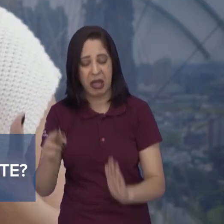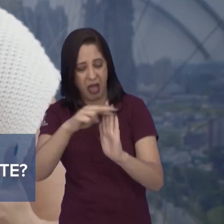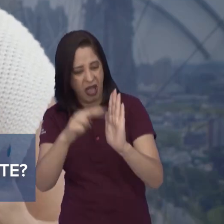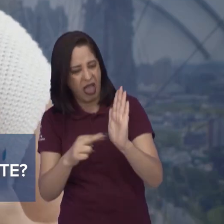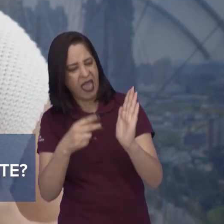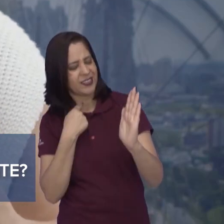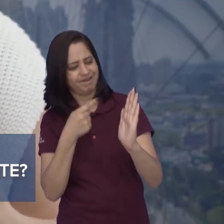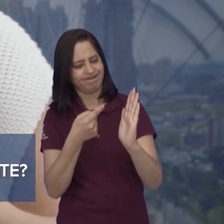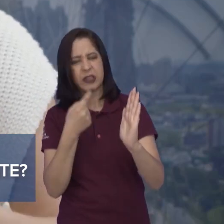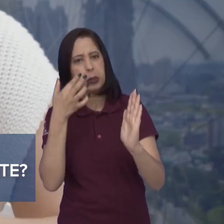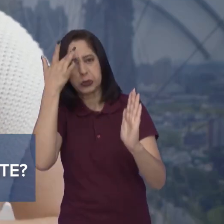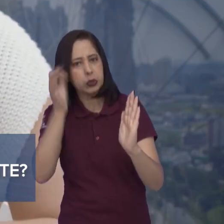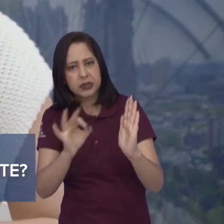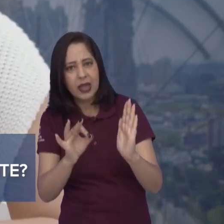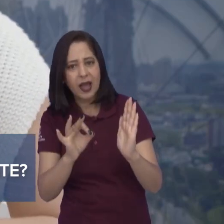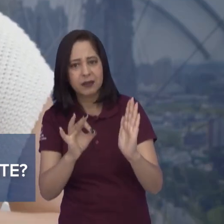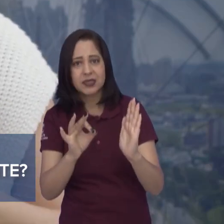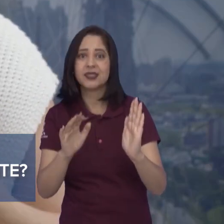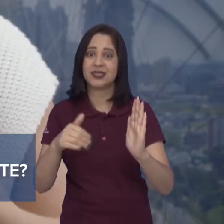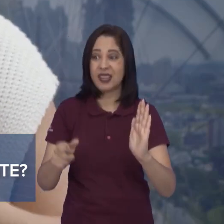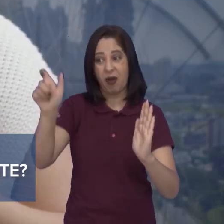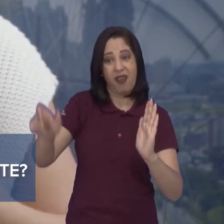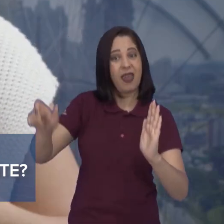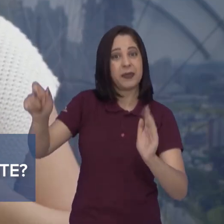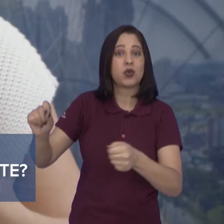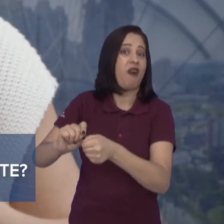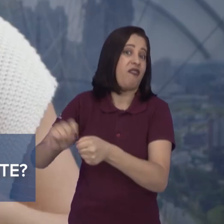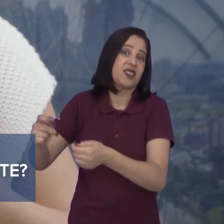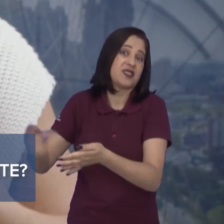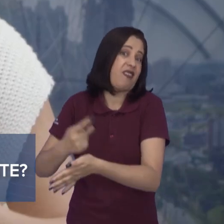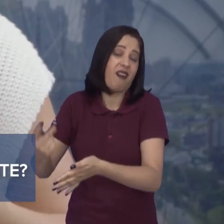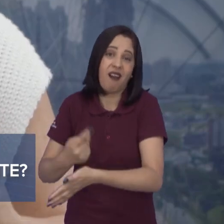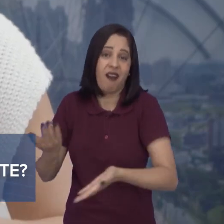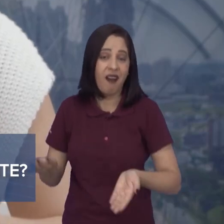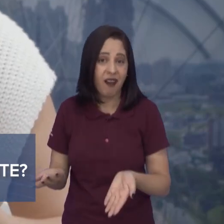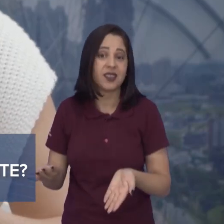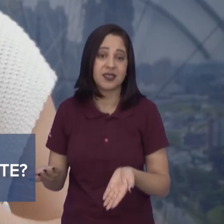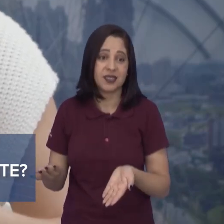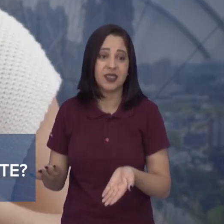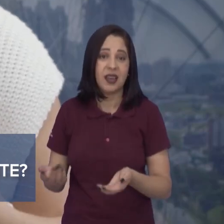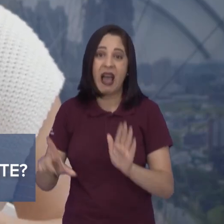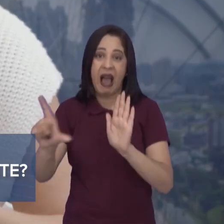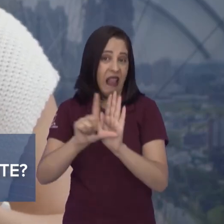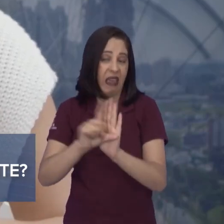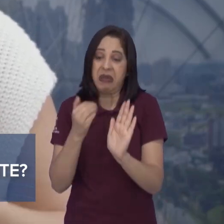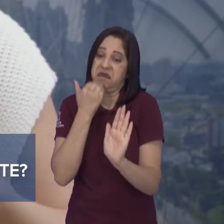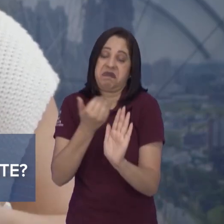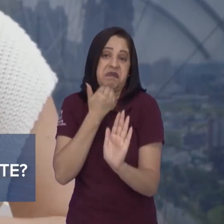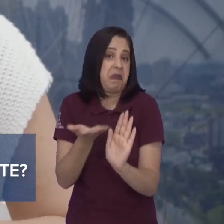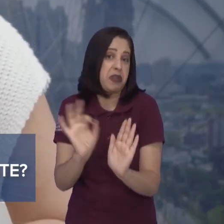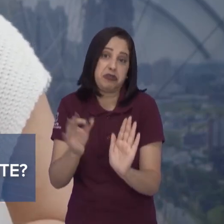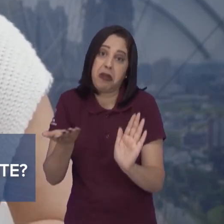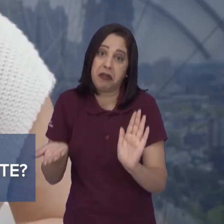está previsto ali, ele também acaba que fica como uma letra morta, né? Uma letra que a gente não